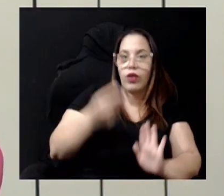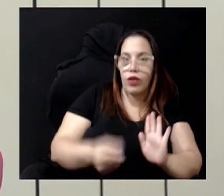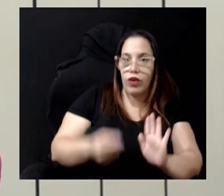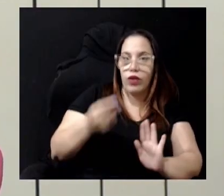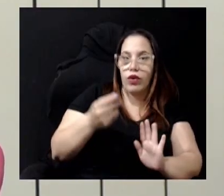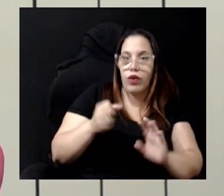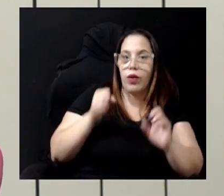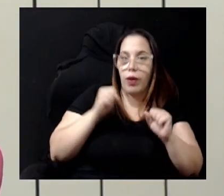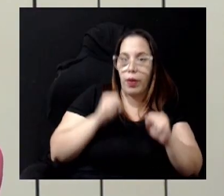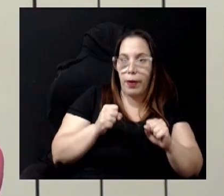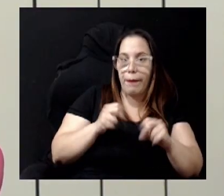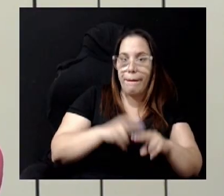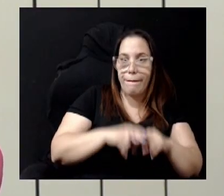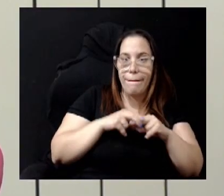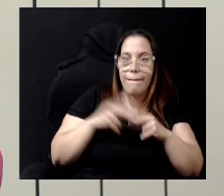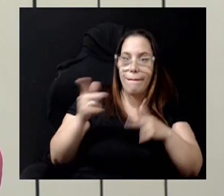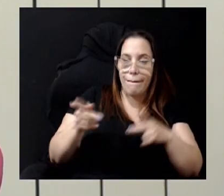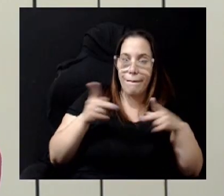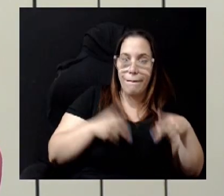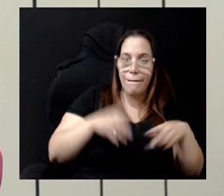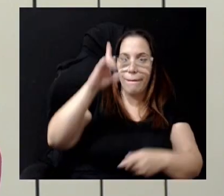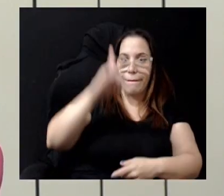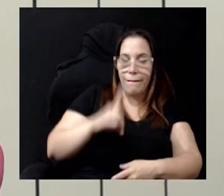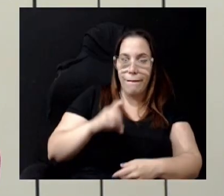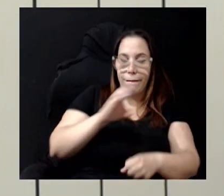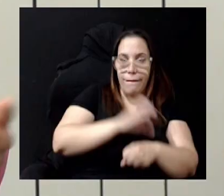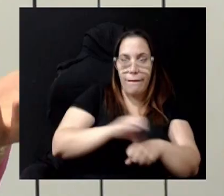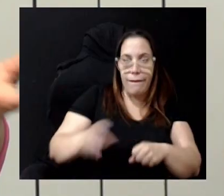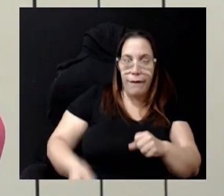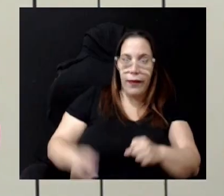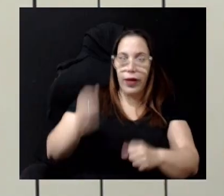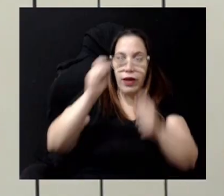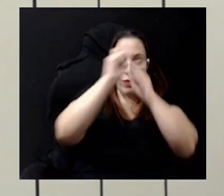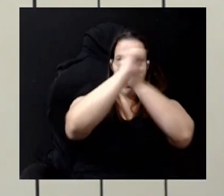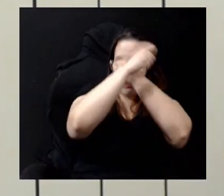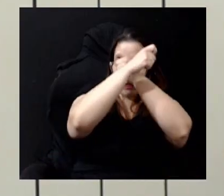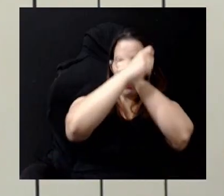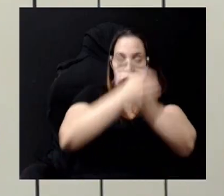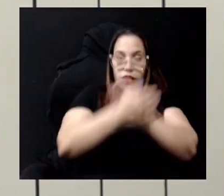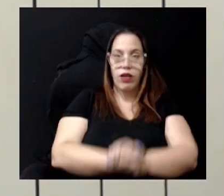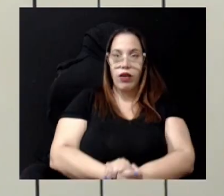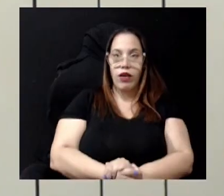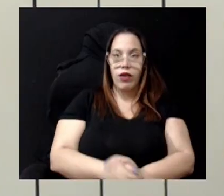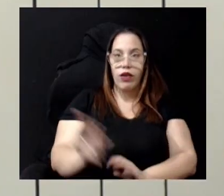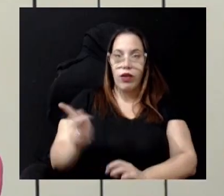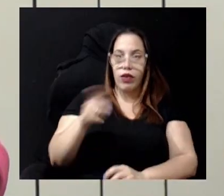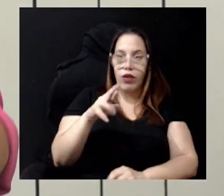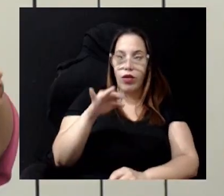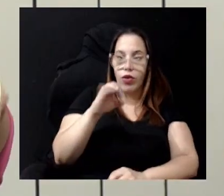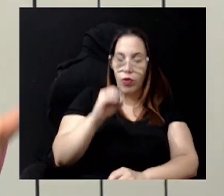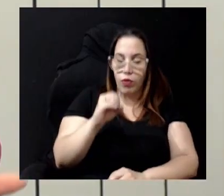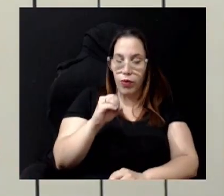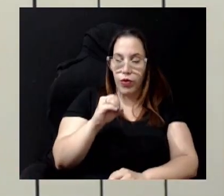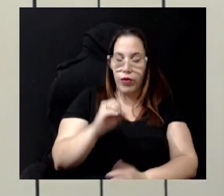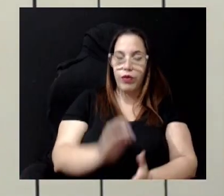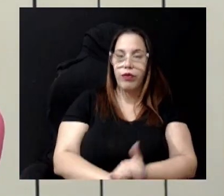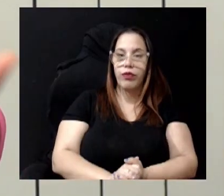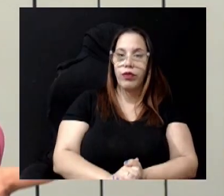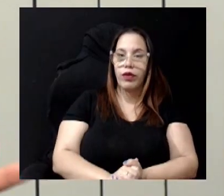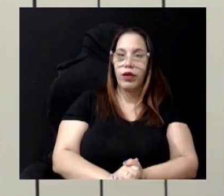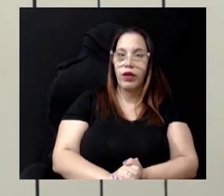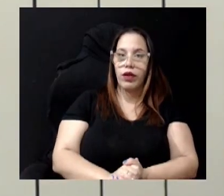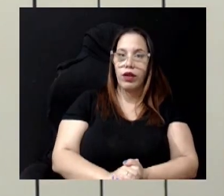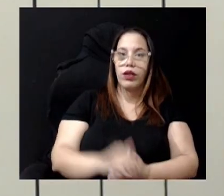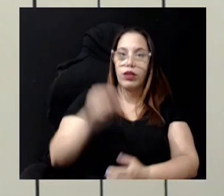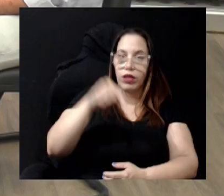nós convidamos o diretor do curso de Economia da PUC, o professor Roberto Brito de Carvalho, para estar com a gente, para